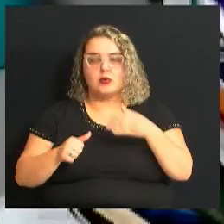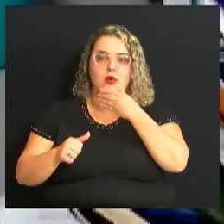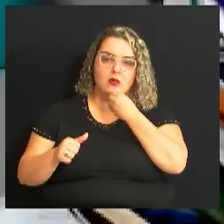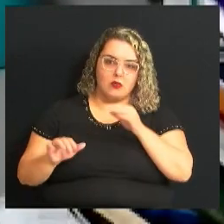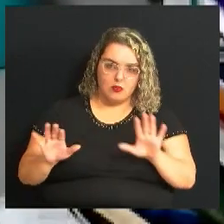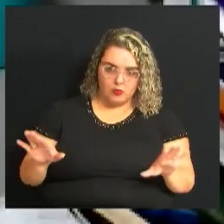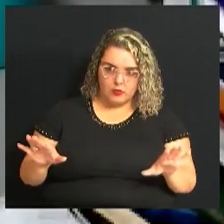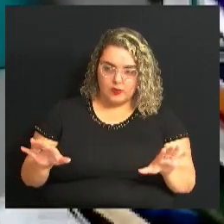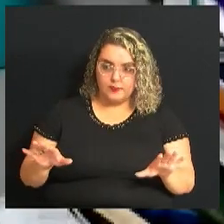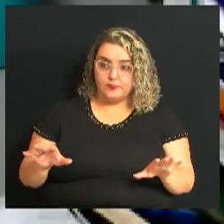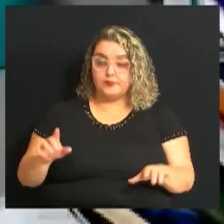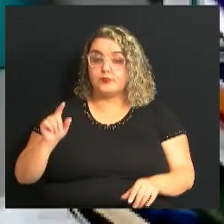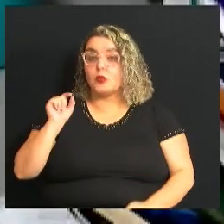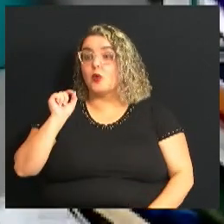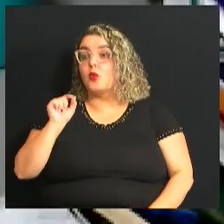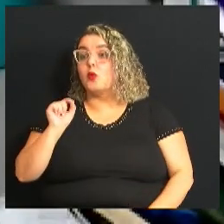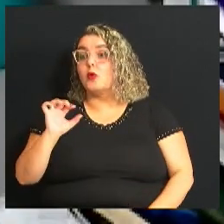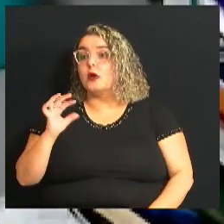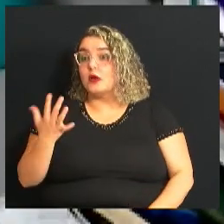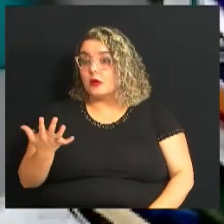A grande questão é que,